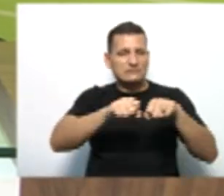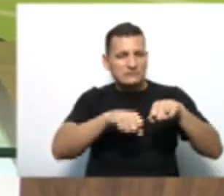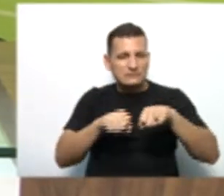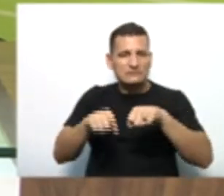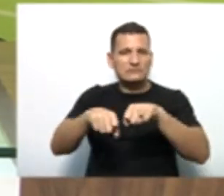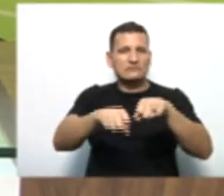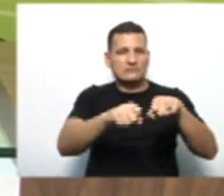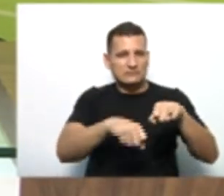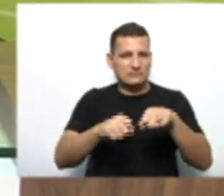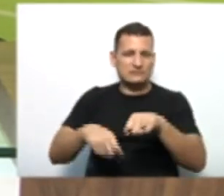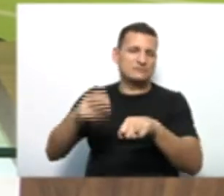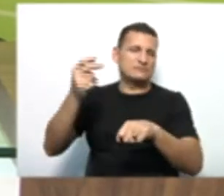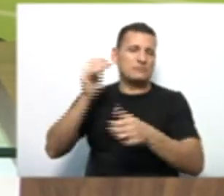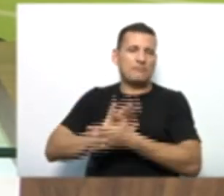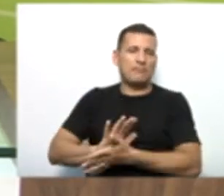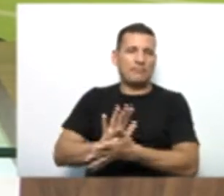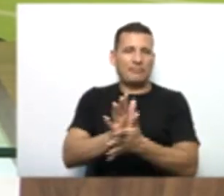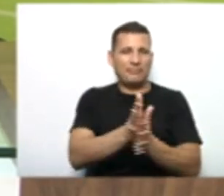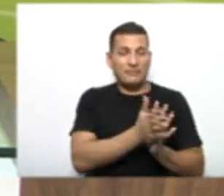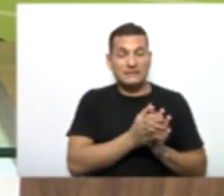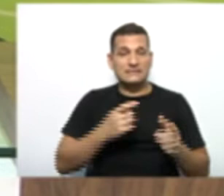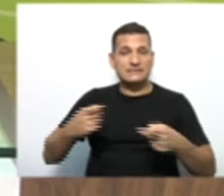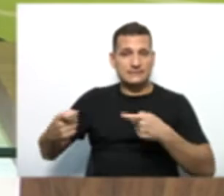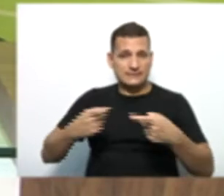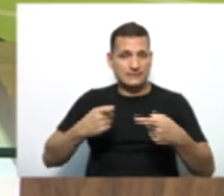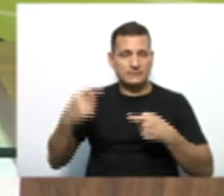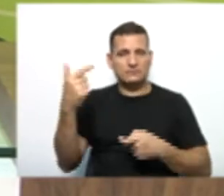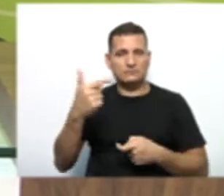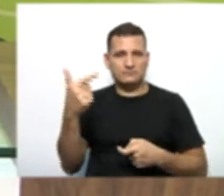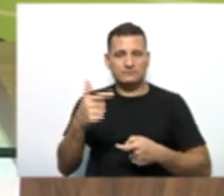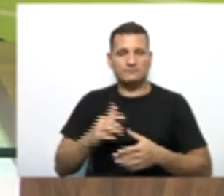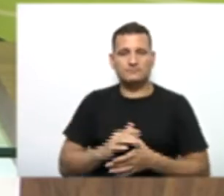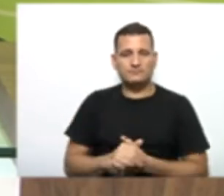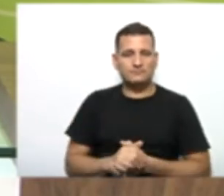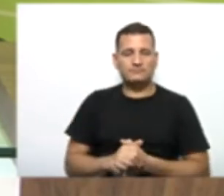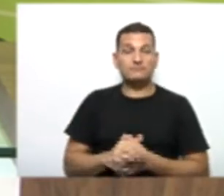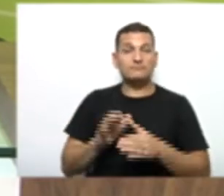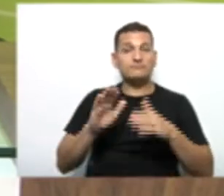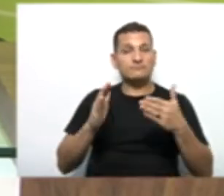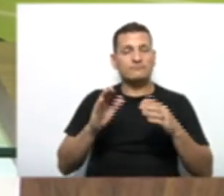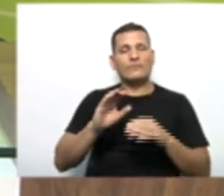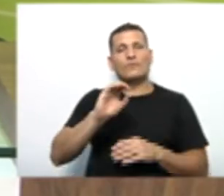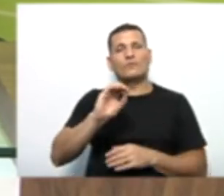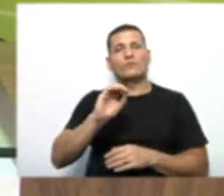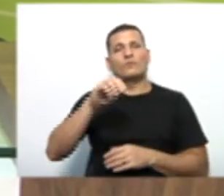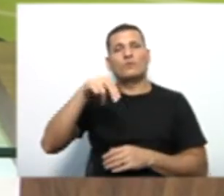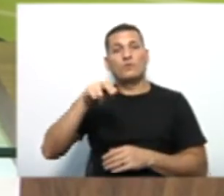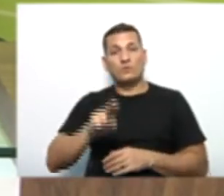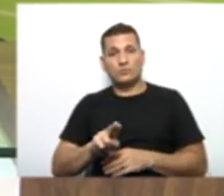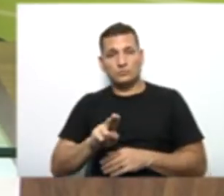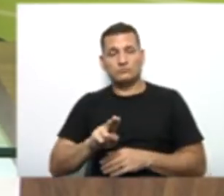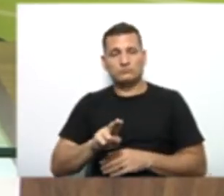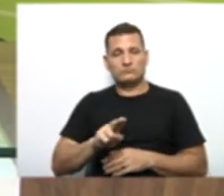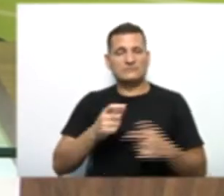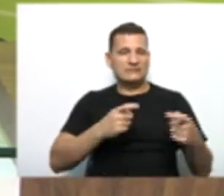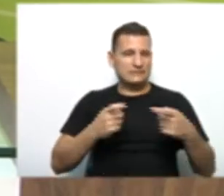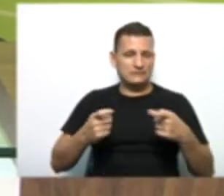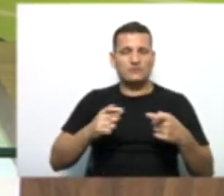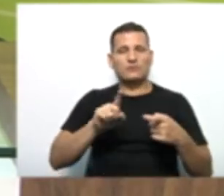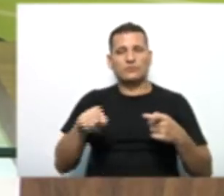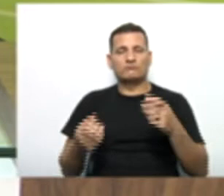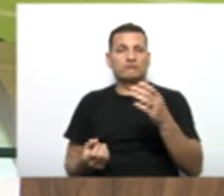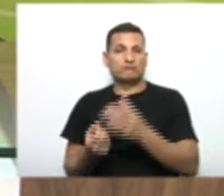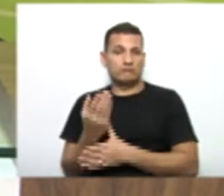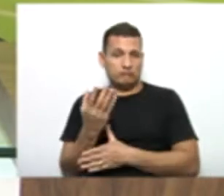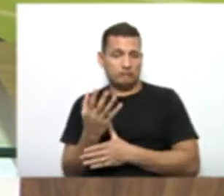foram dizimados durante a Segunda Guerra Mundial. Então, a ONU foi criada após a Segunda Guerra Mundial e foi criado esse